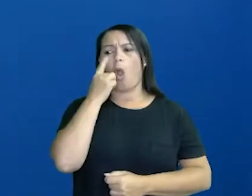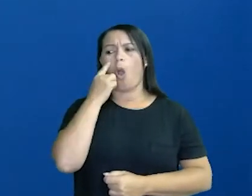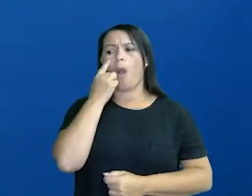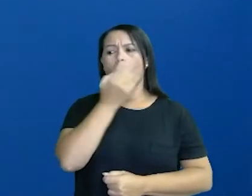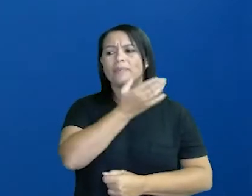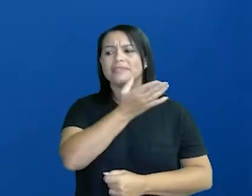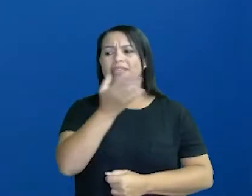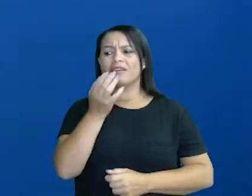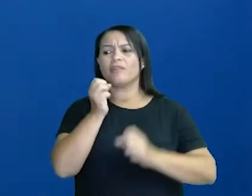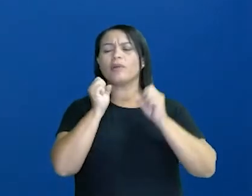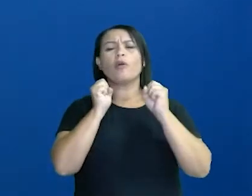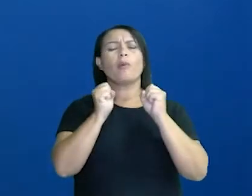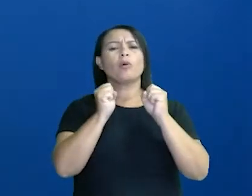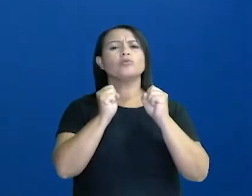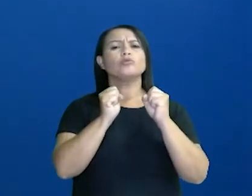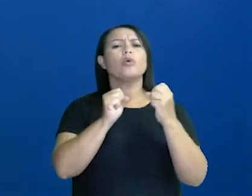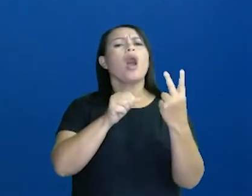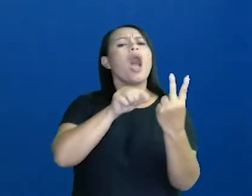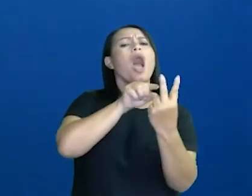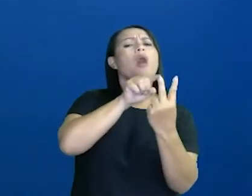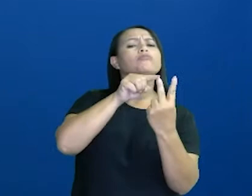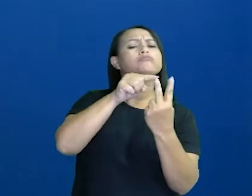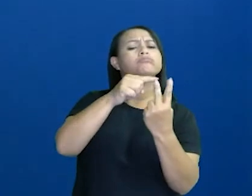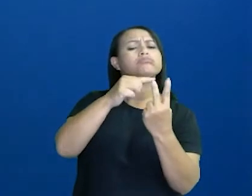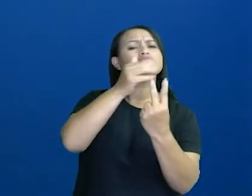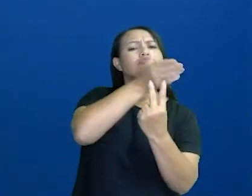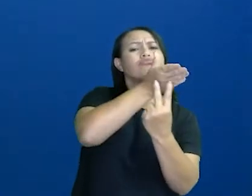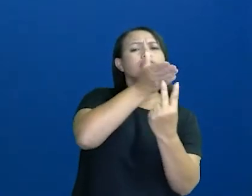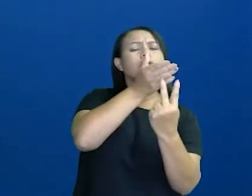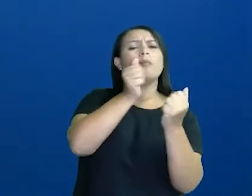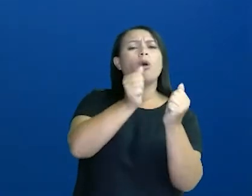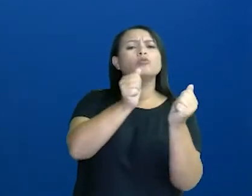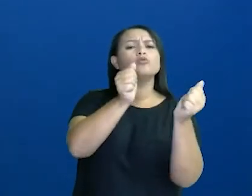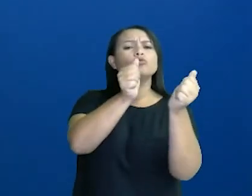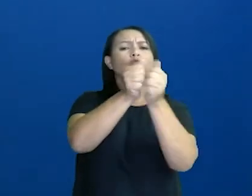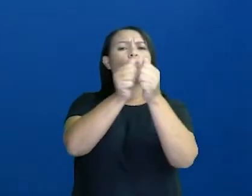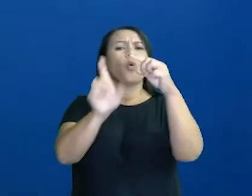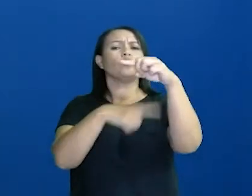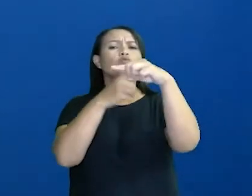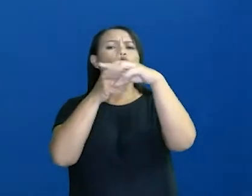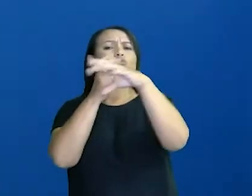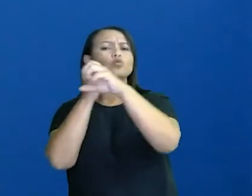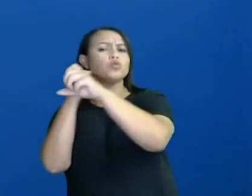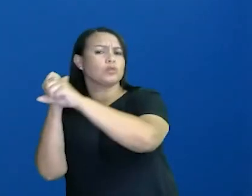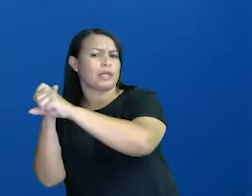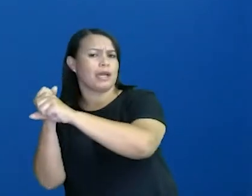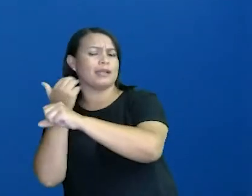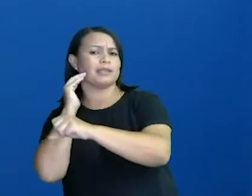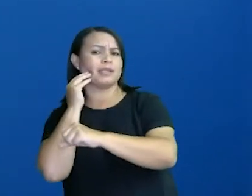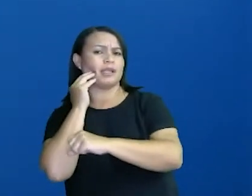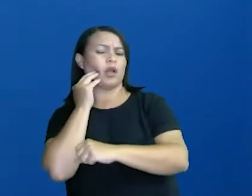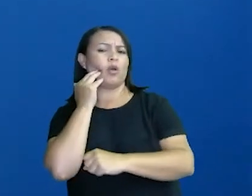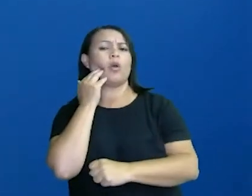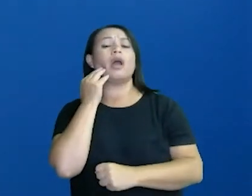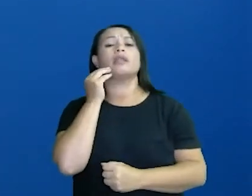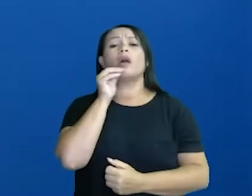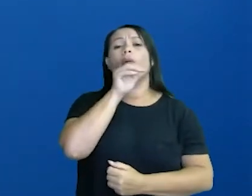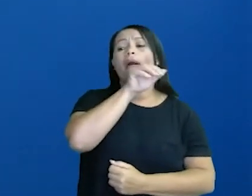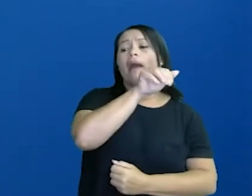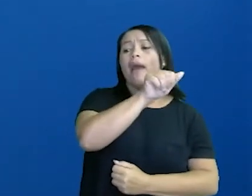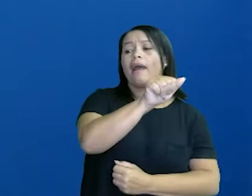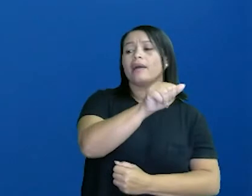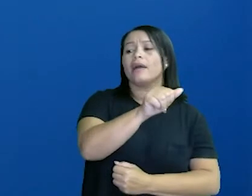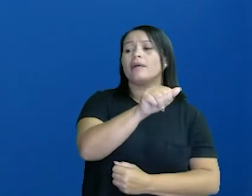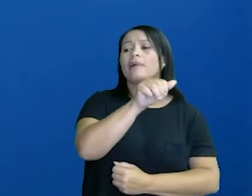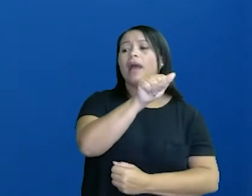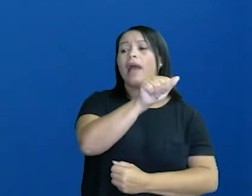eu posso juntar café em uma única raiz em um único radical então A e B